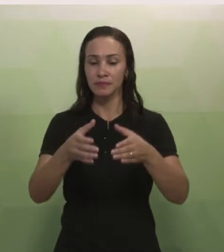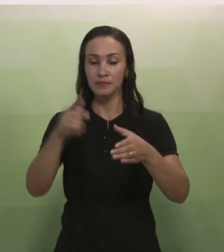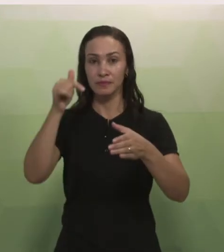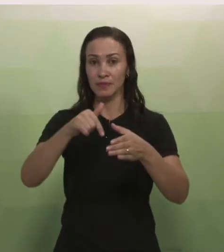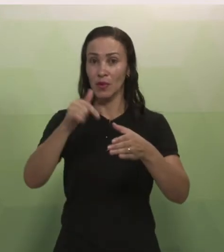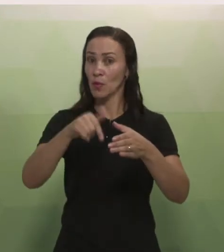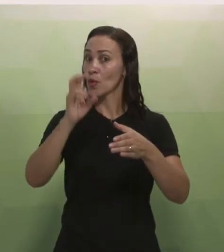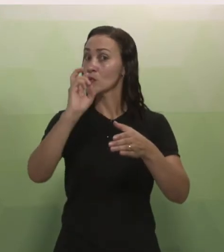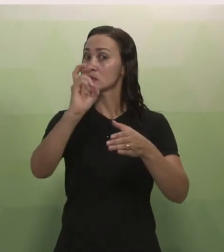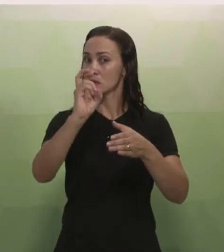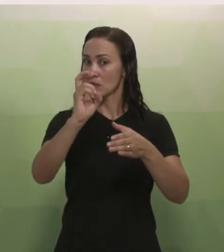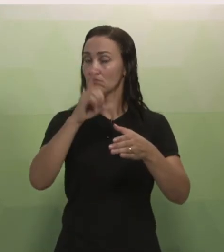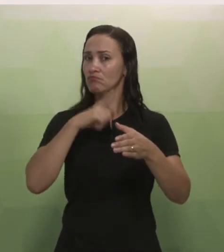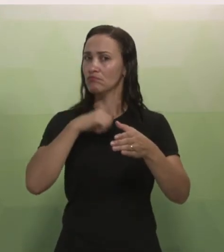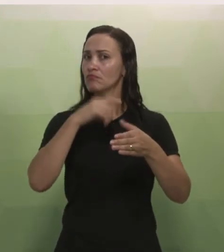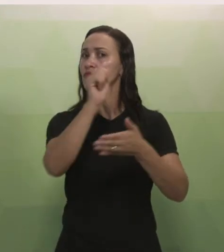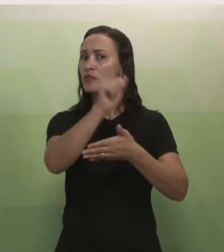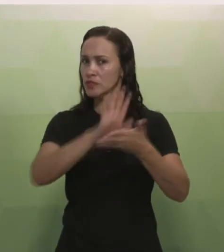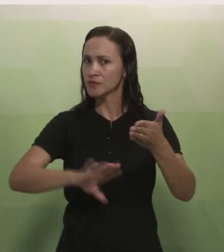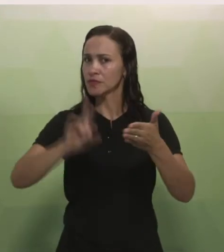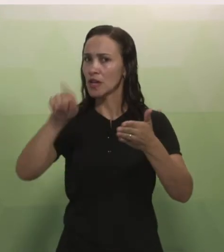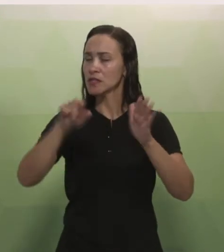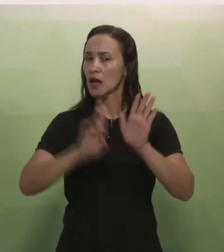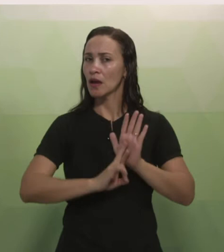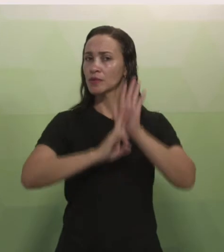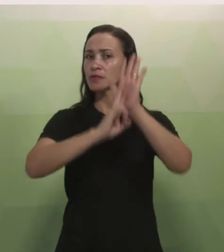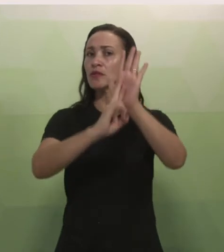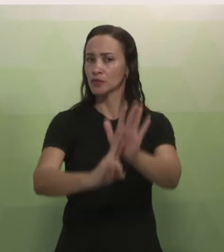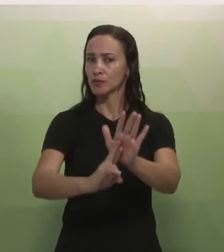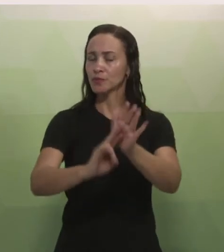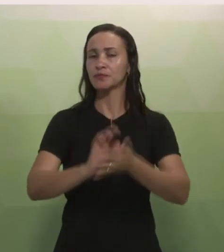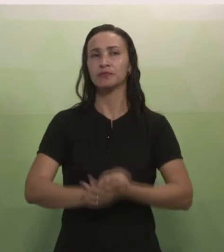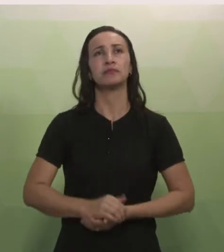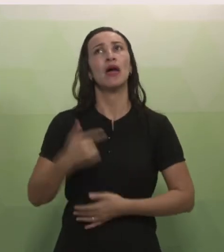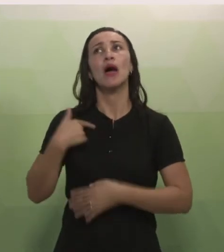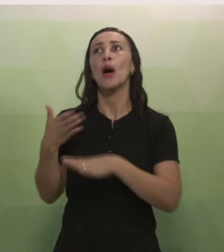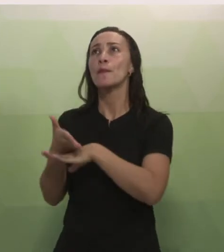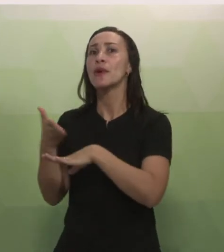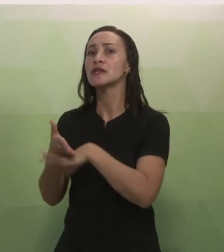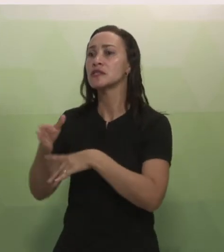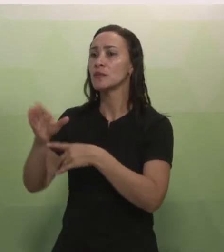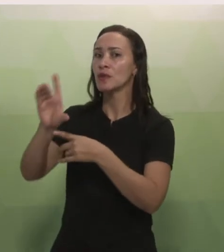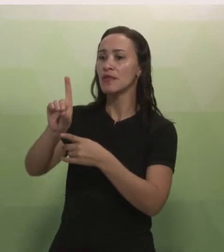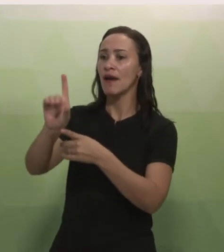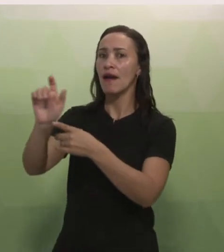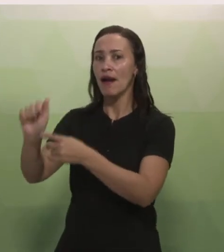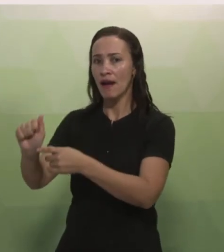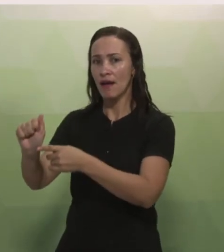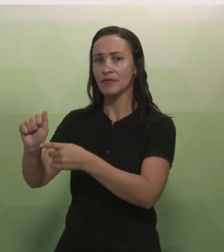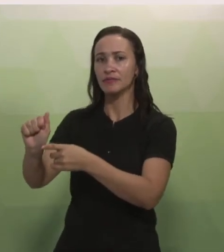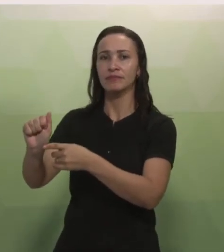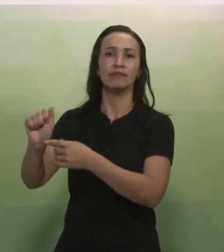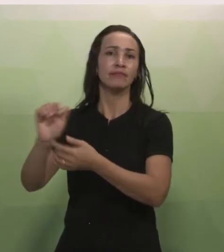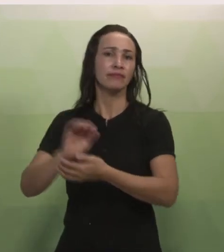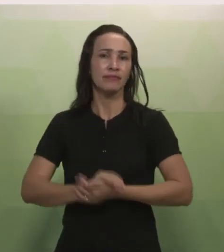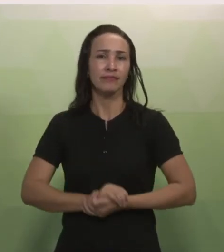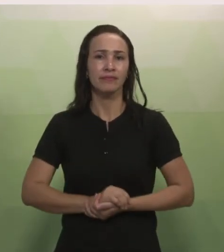No bloco 5, nós temos as atividades representativas. Ah, eu participo do DA,